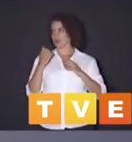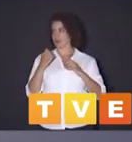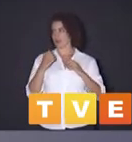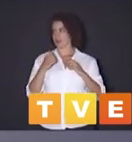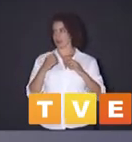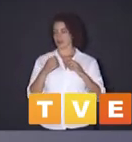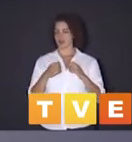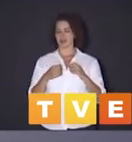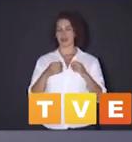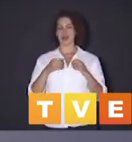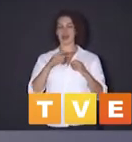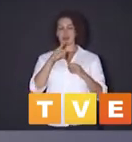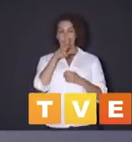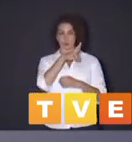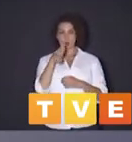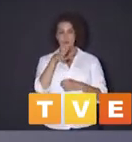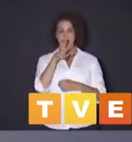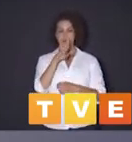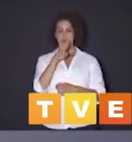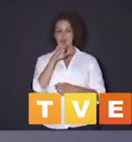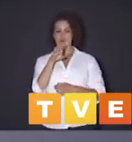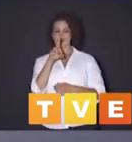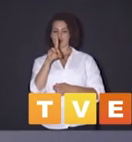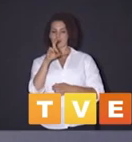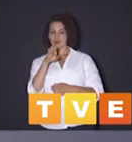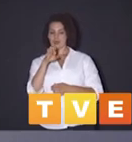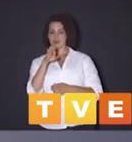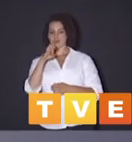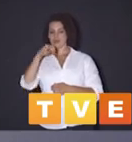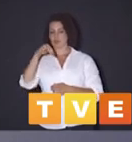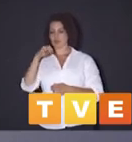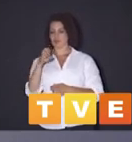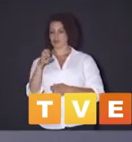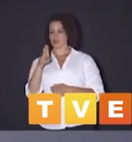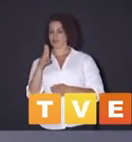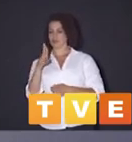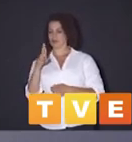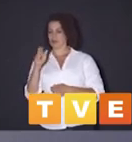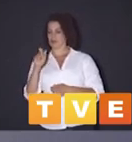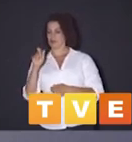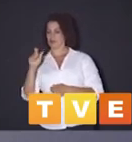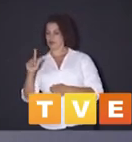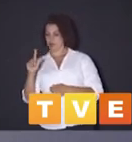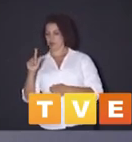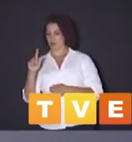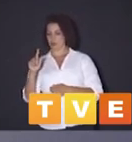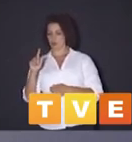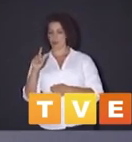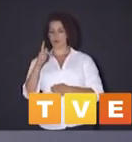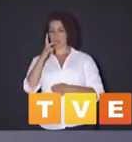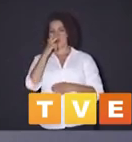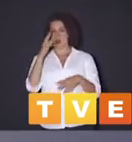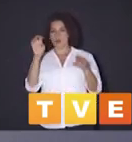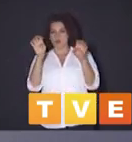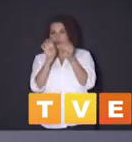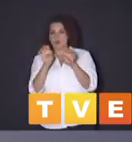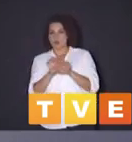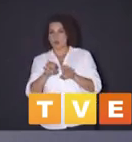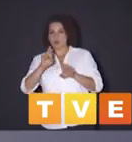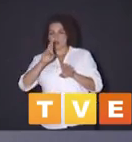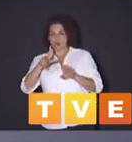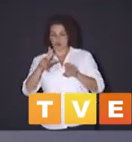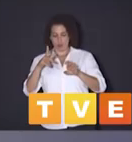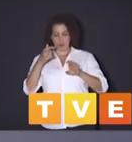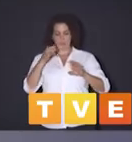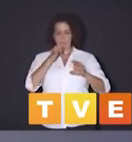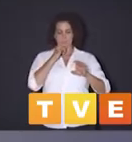redes neurais como depilar ne é uma estrutura diferente de organização